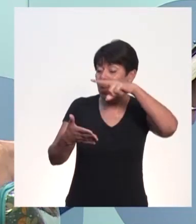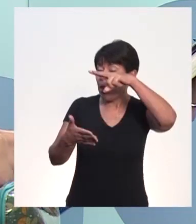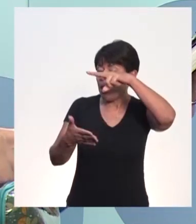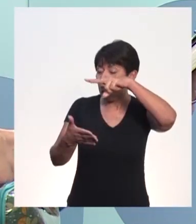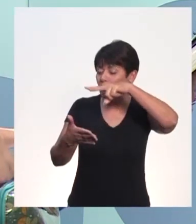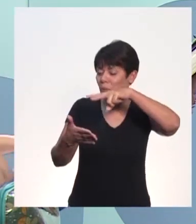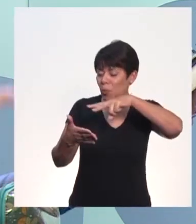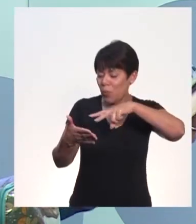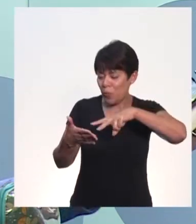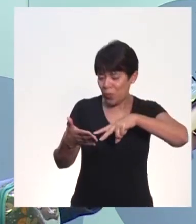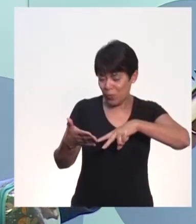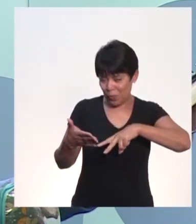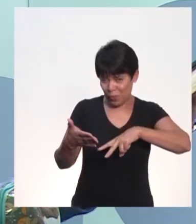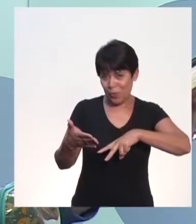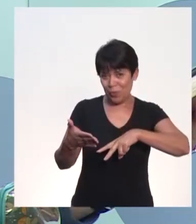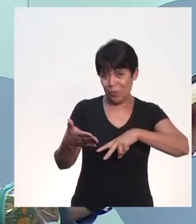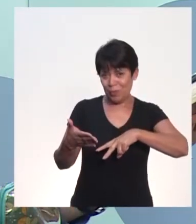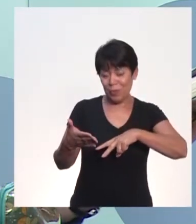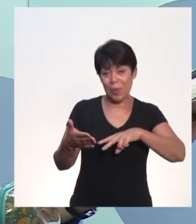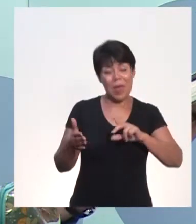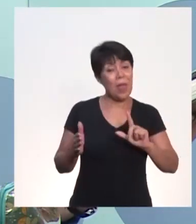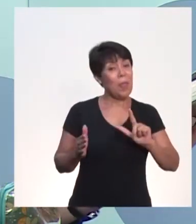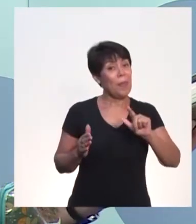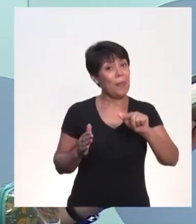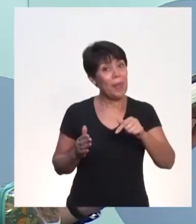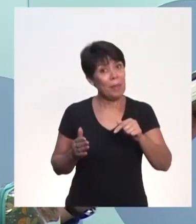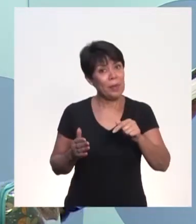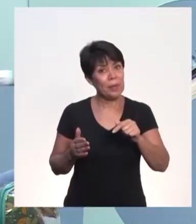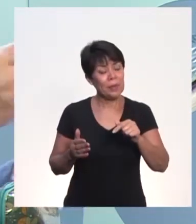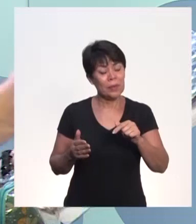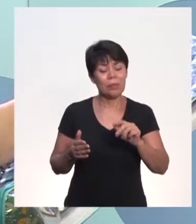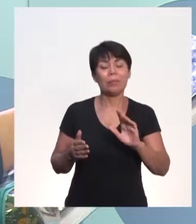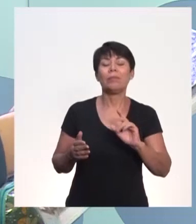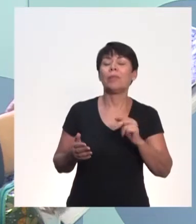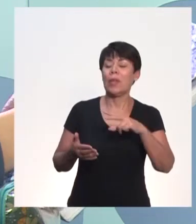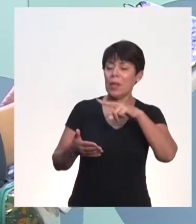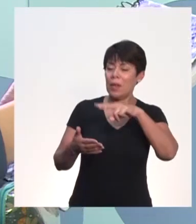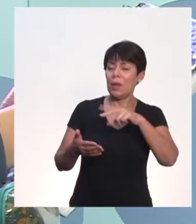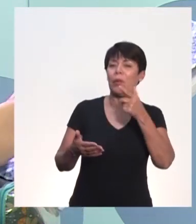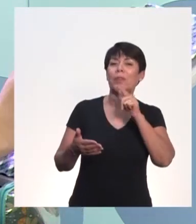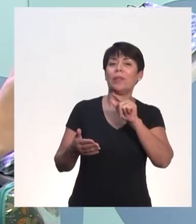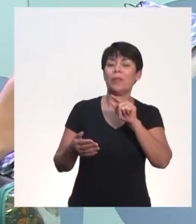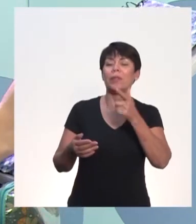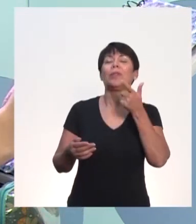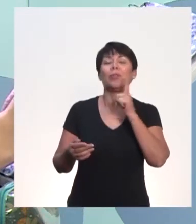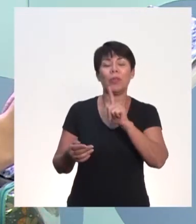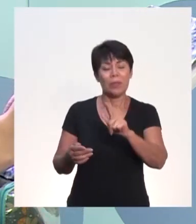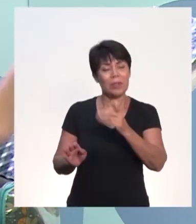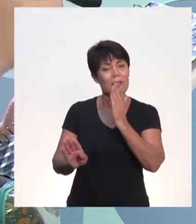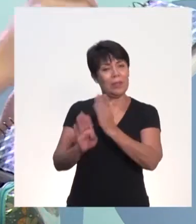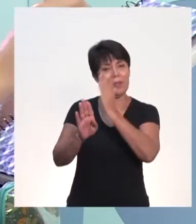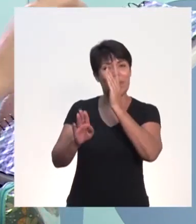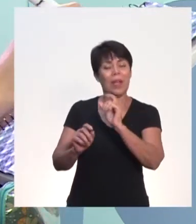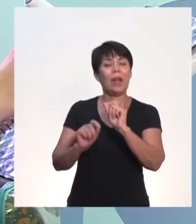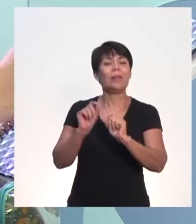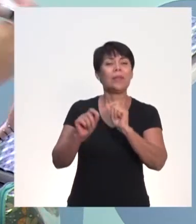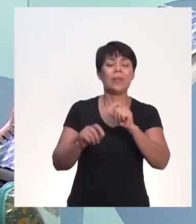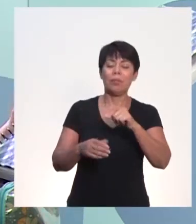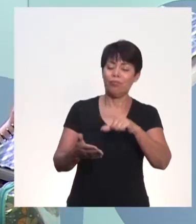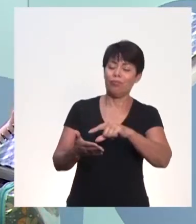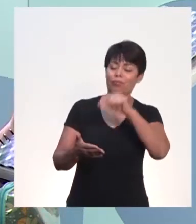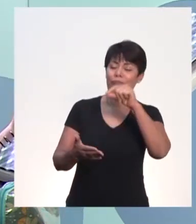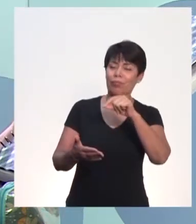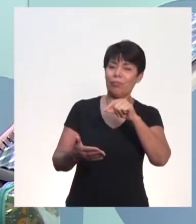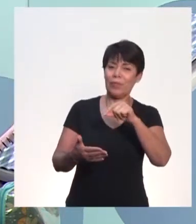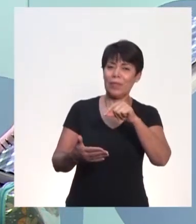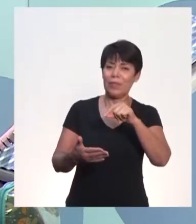integral daquele texto, para só depois eu pensar, opa, agora sim eu consigo identificar o que é relevante nesse texto